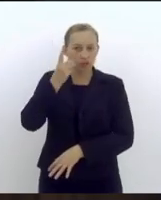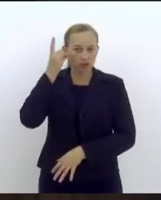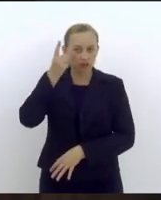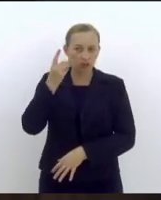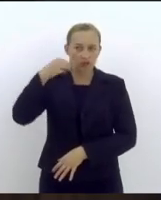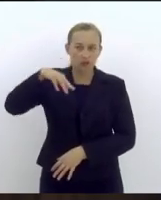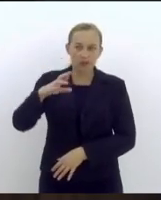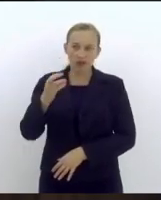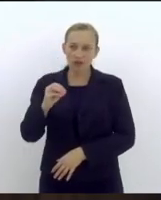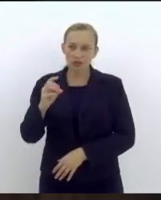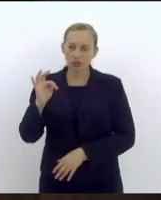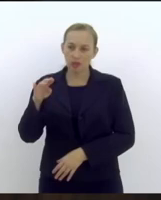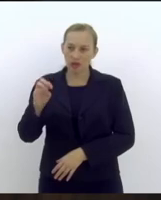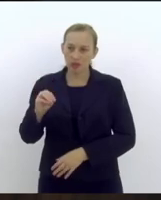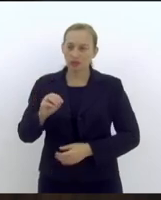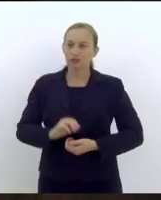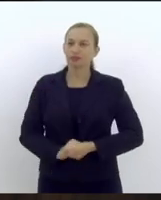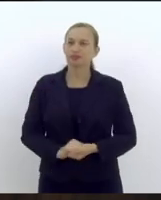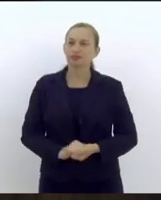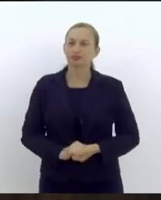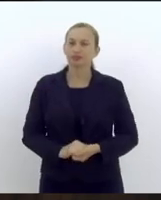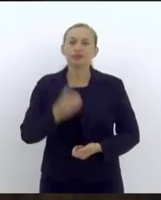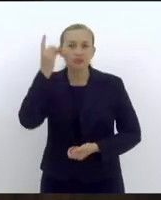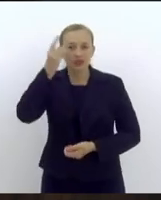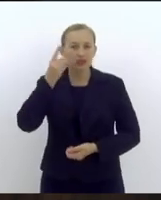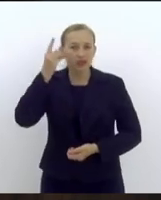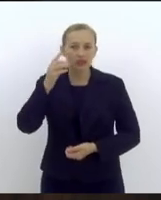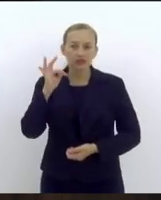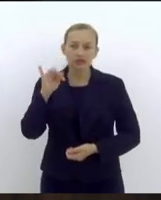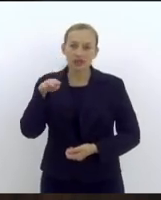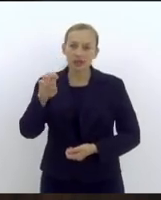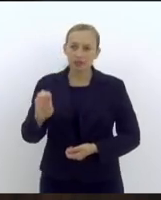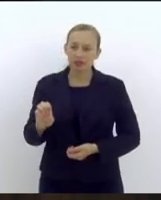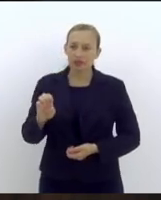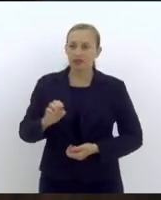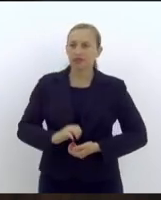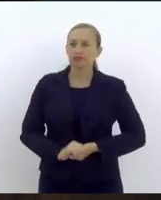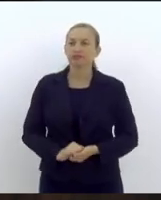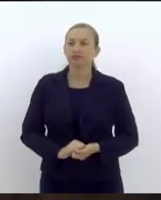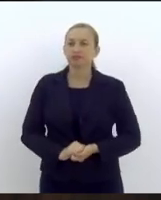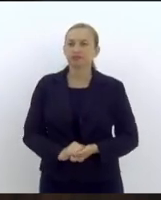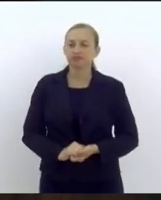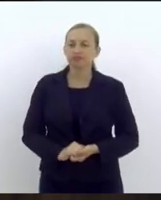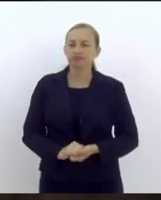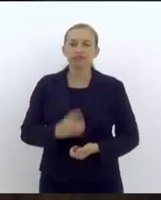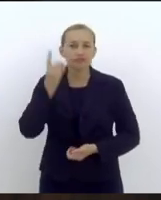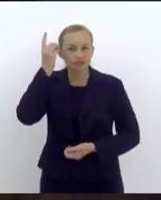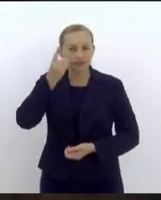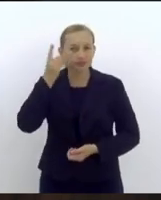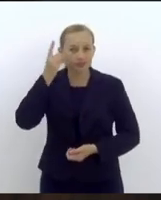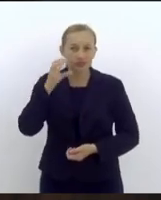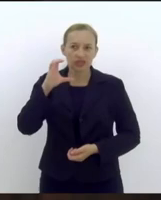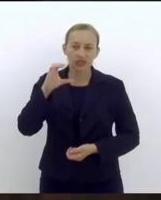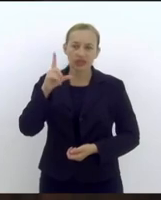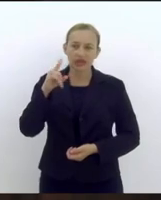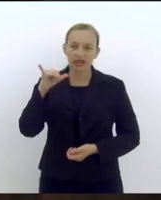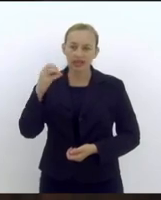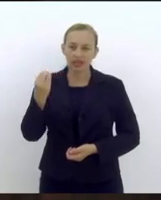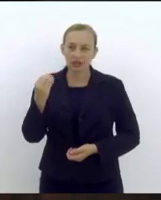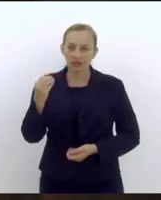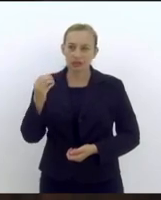Márcio Gualberto Deputado Felipe Soares deputado Carlinhos do